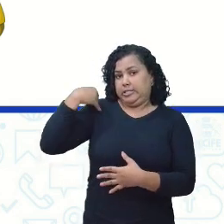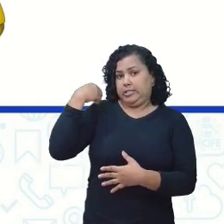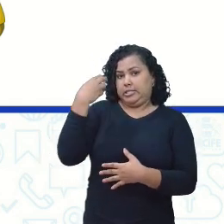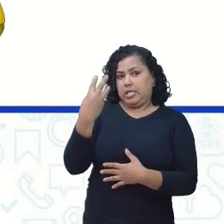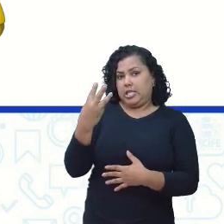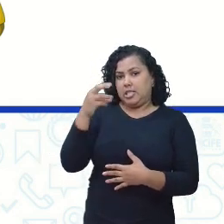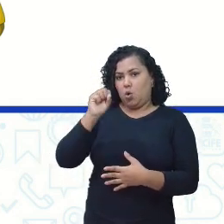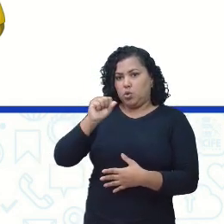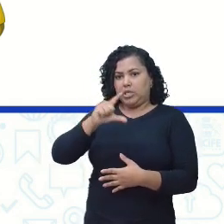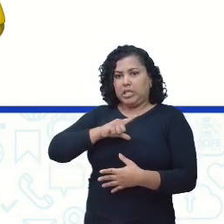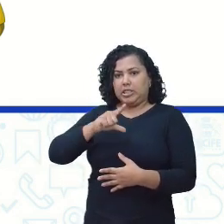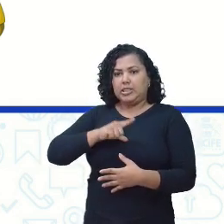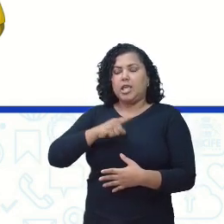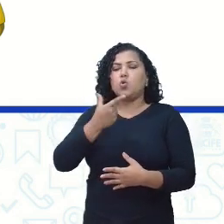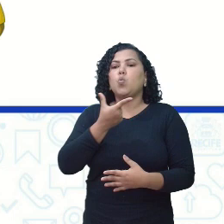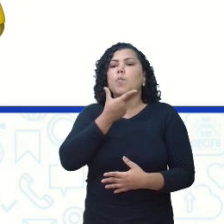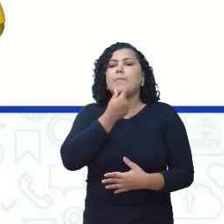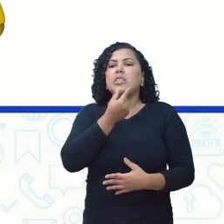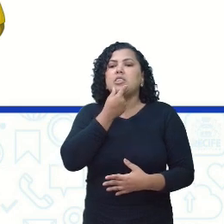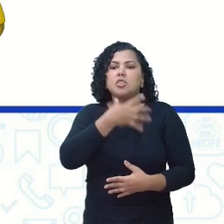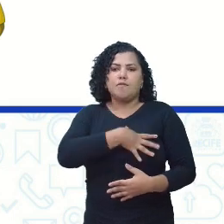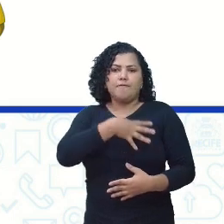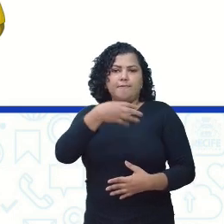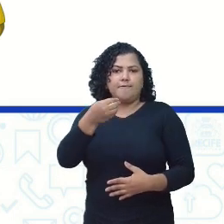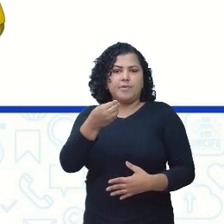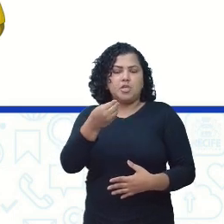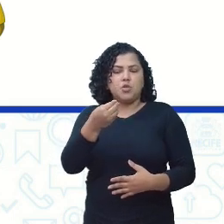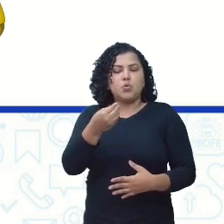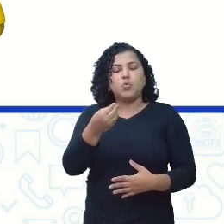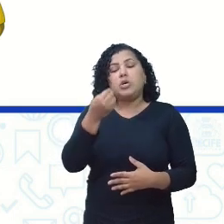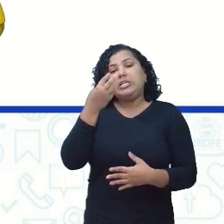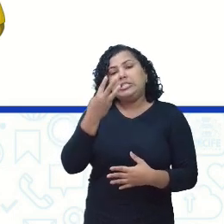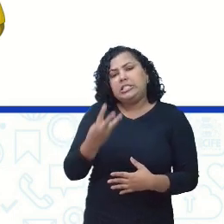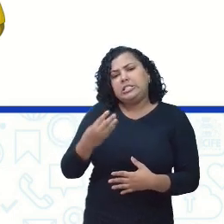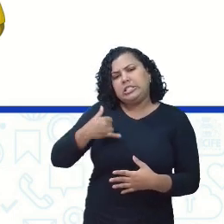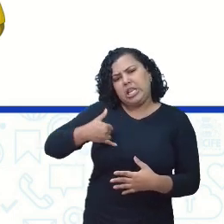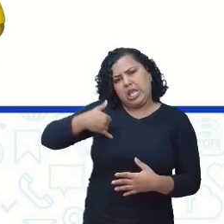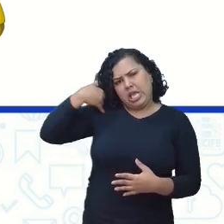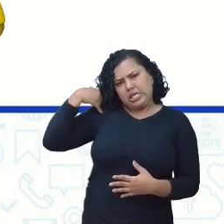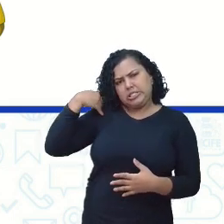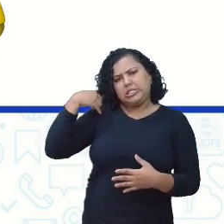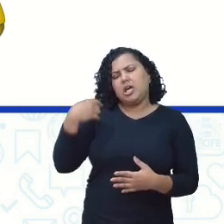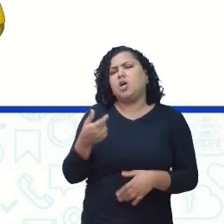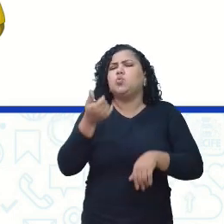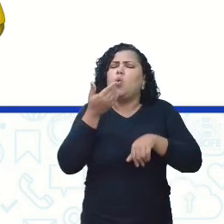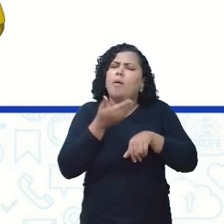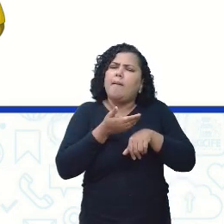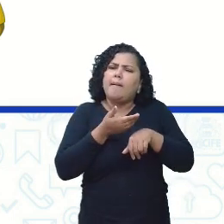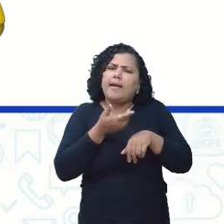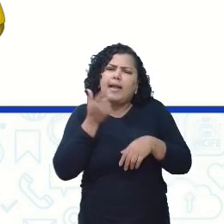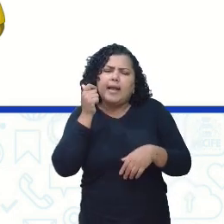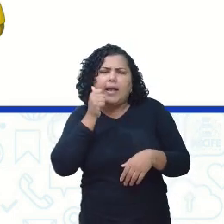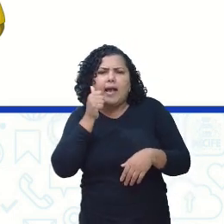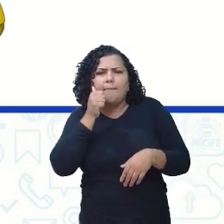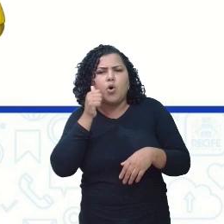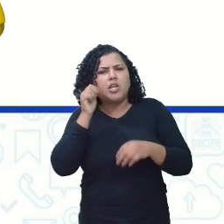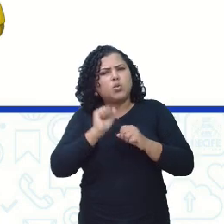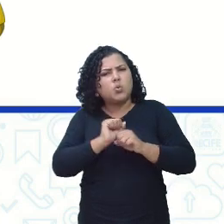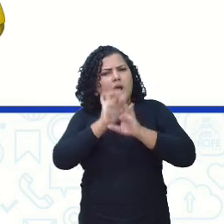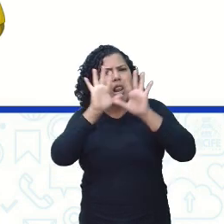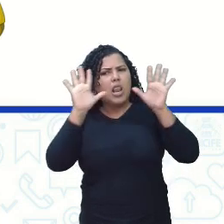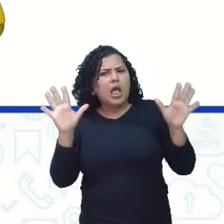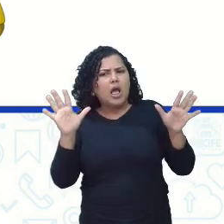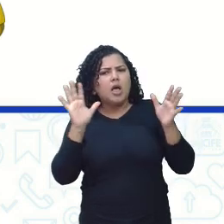3 anos de cor clara e compra-se uma negrinha de 10 a 12 anos para tratar na Rua da Quintanda, número